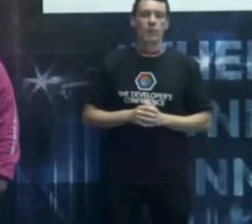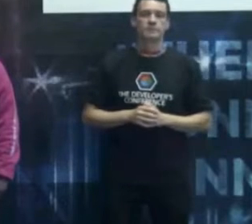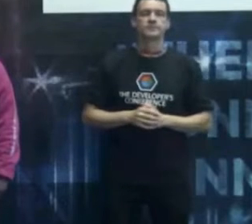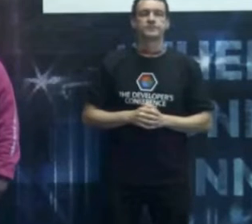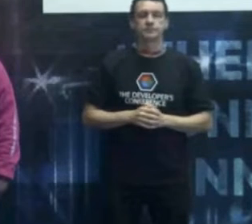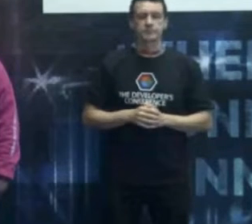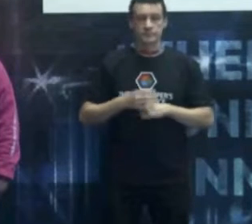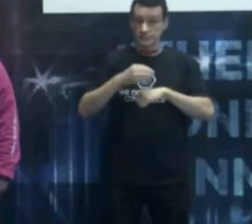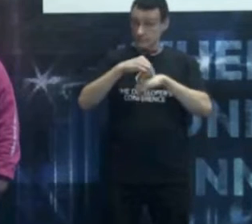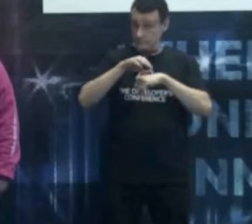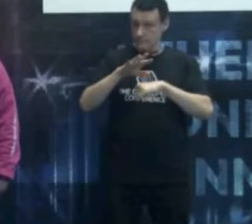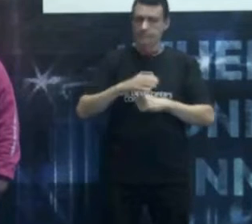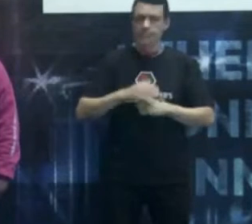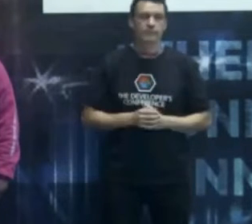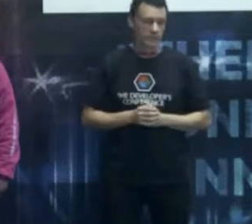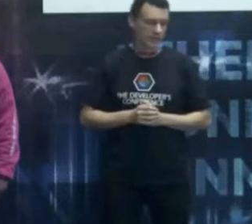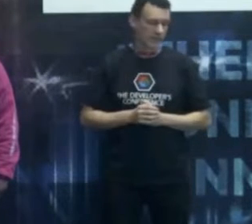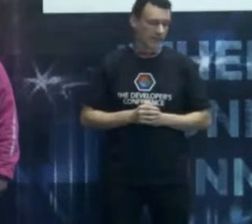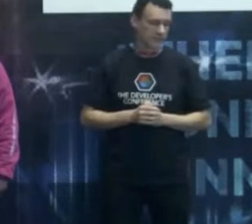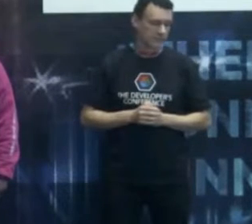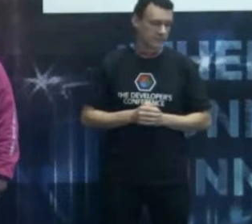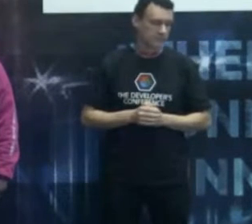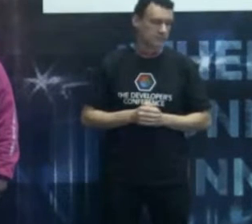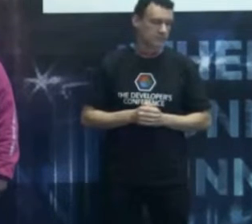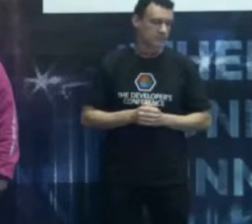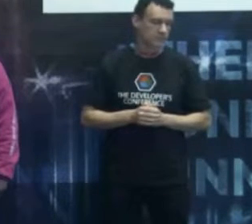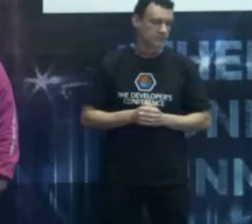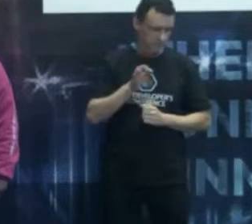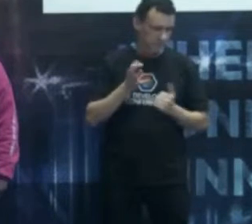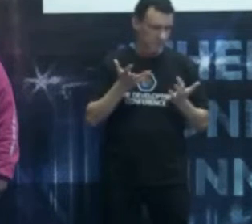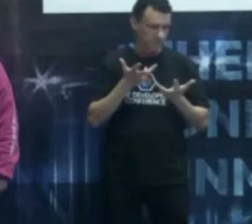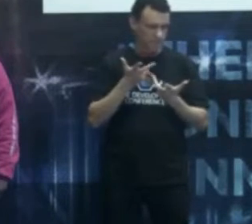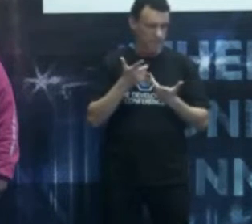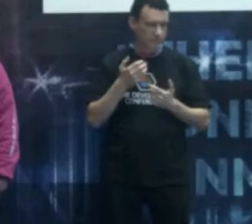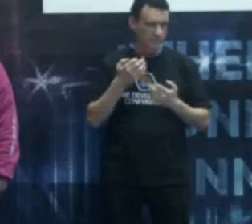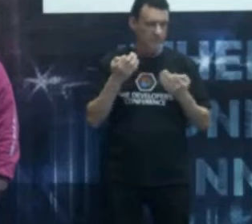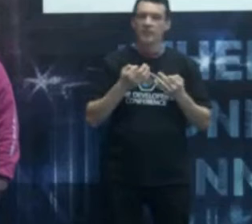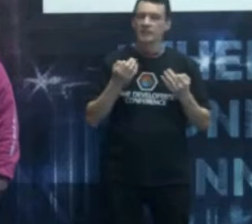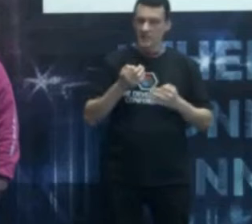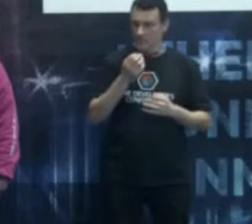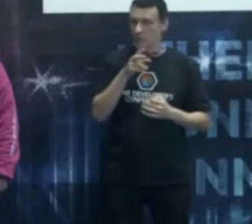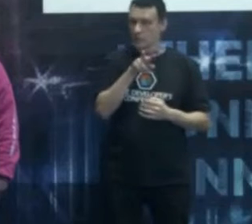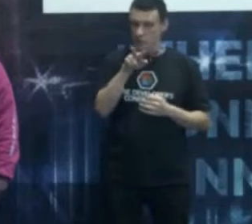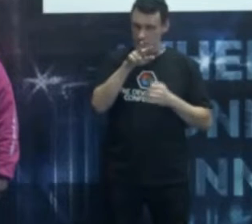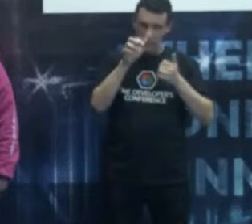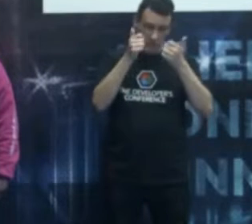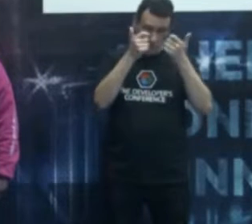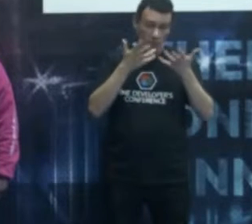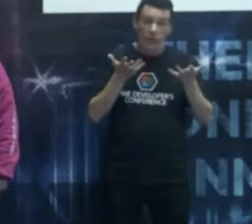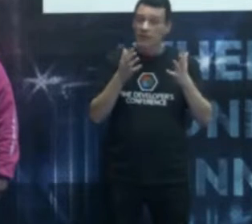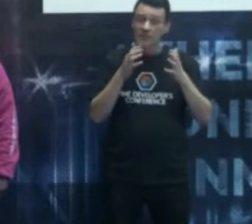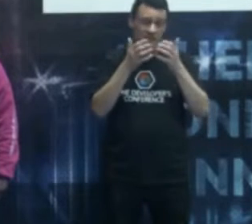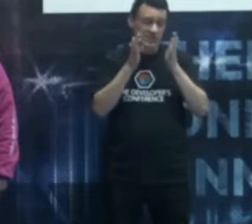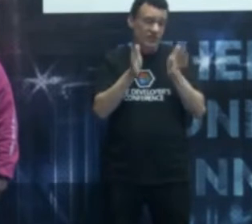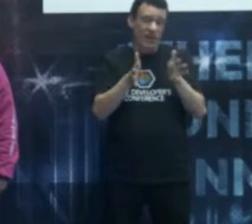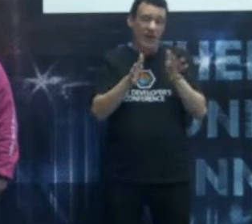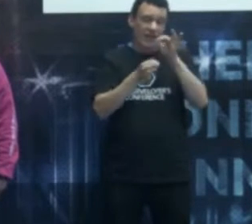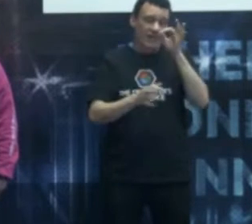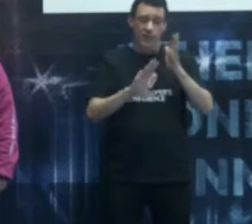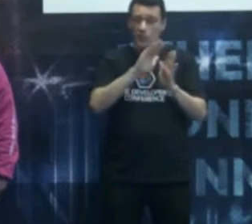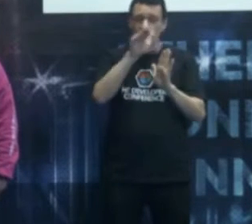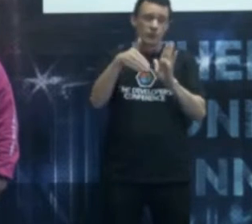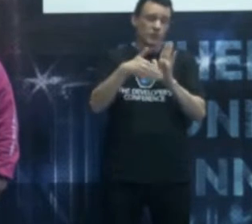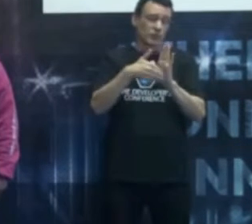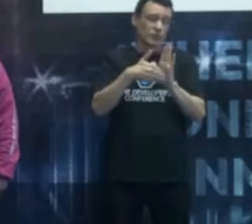Cara, muito legal. Perfeita a exposição de vocês dois. Eu acho que vocês falaram quase tudo. Eu só vou trazer talvez uma